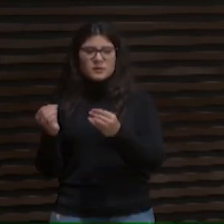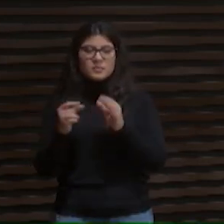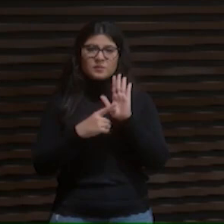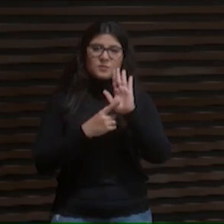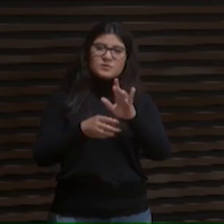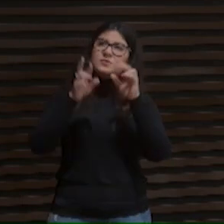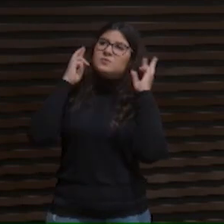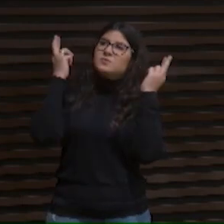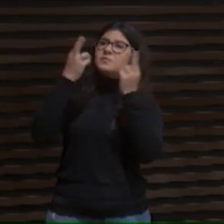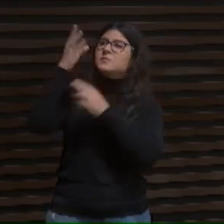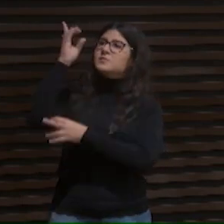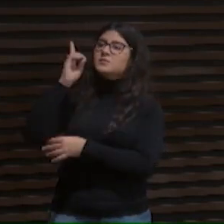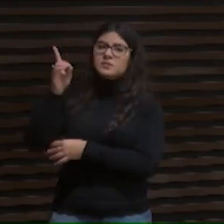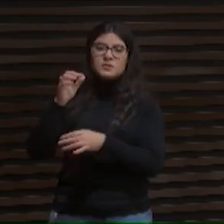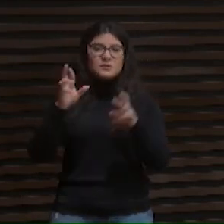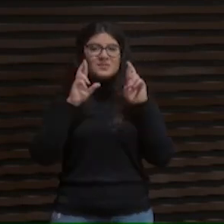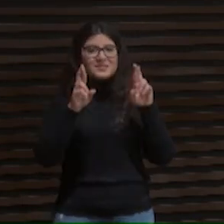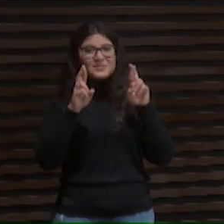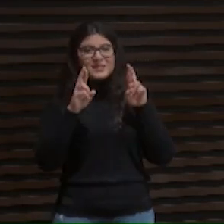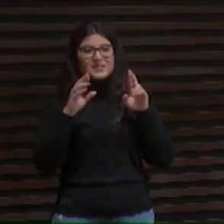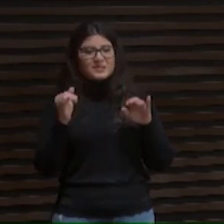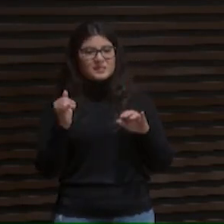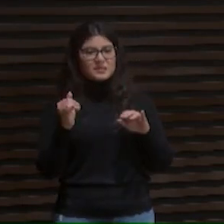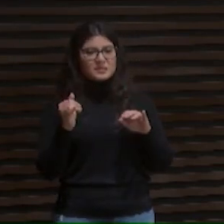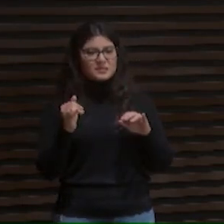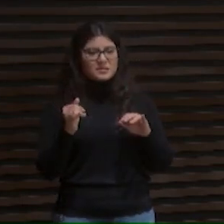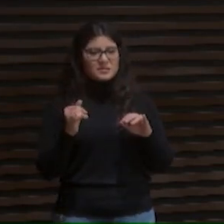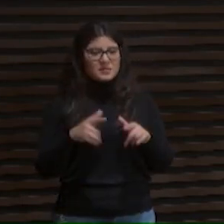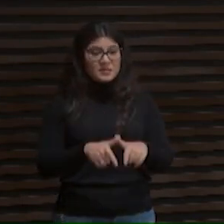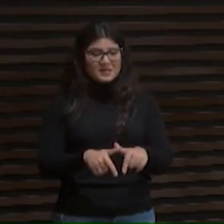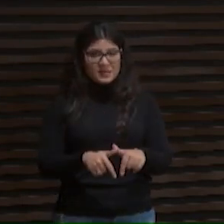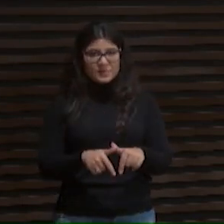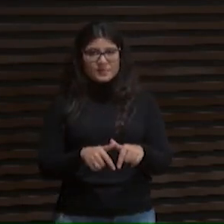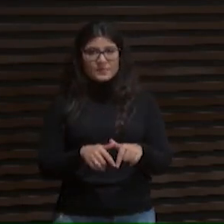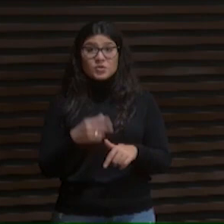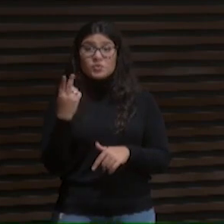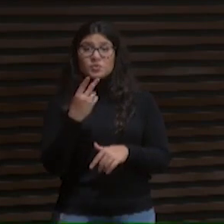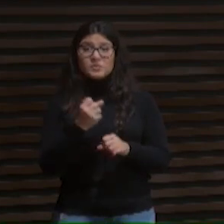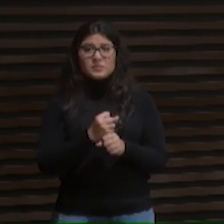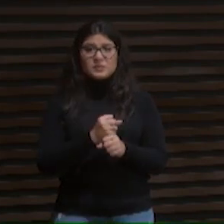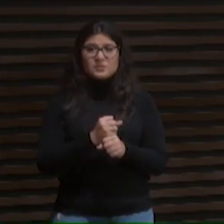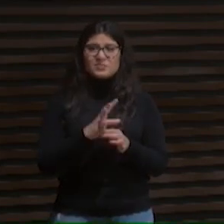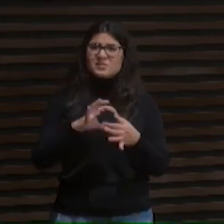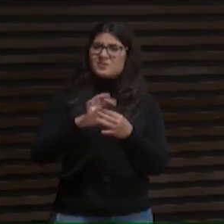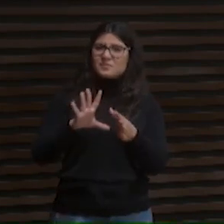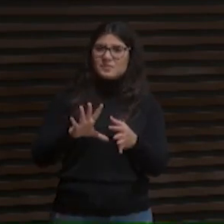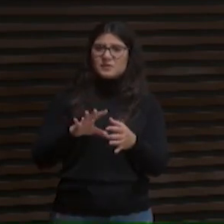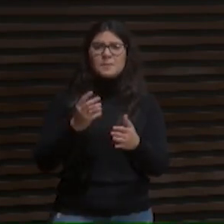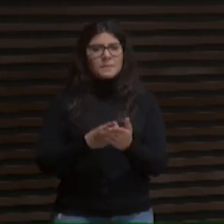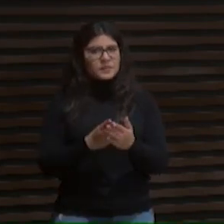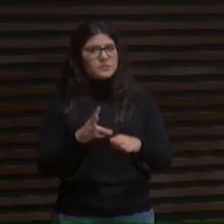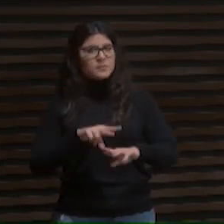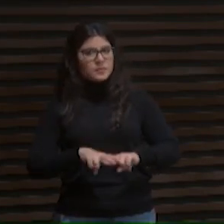reino de Deus e a esperança de Israel. Durante 2 anos, livremente, mesmo estando preso,